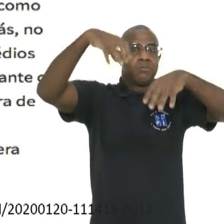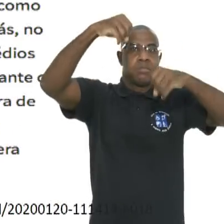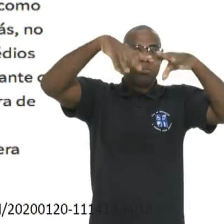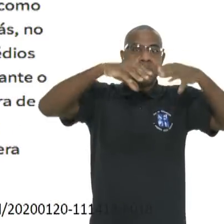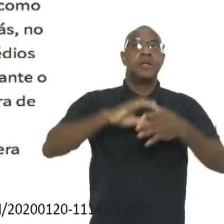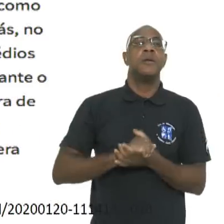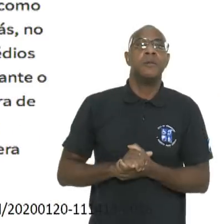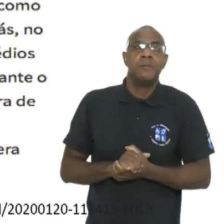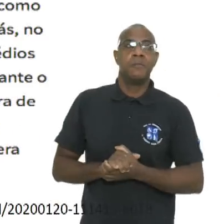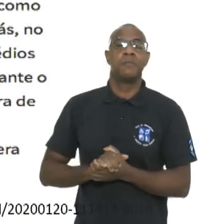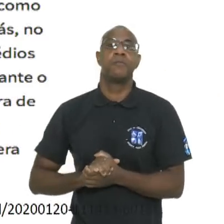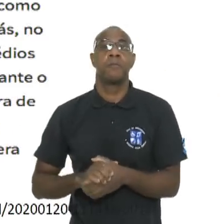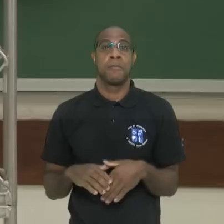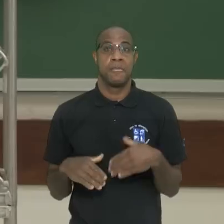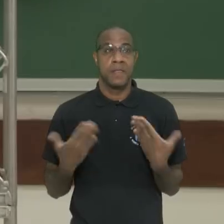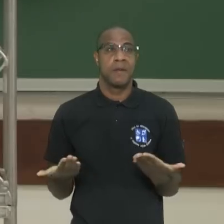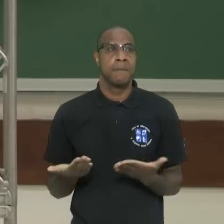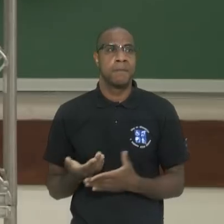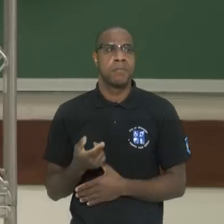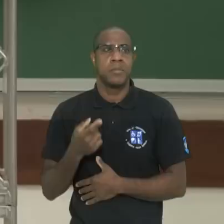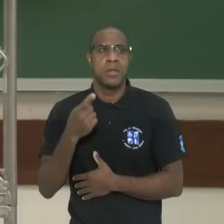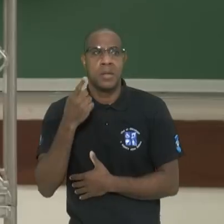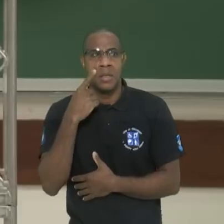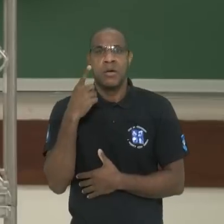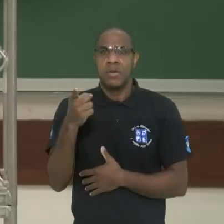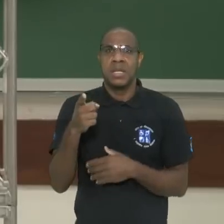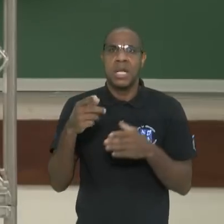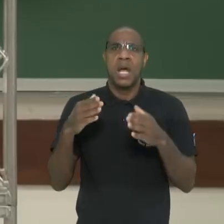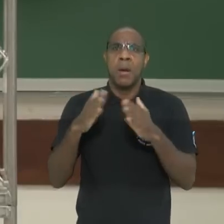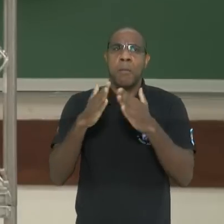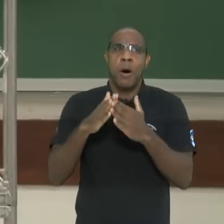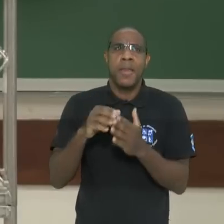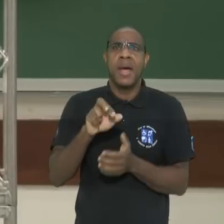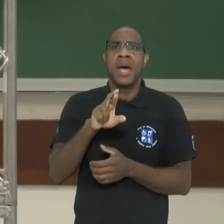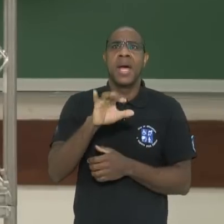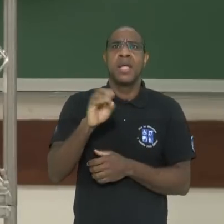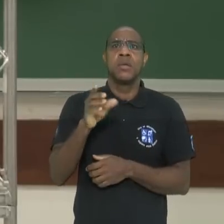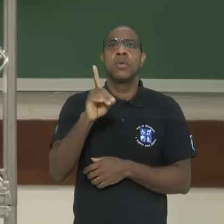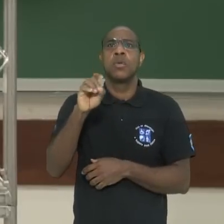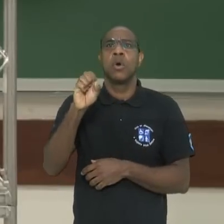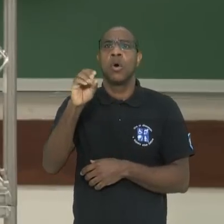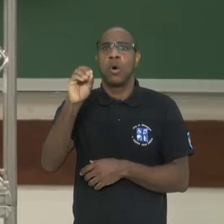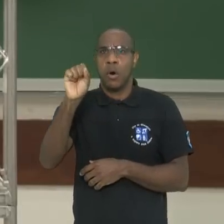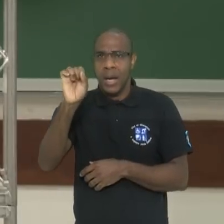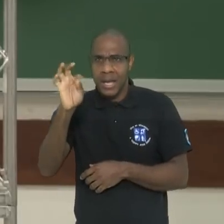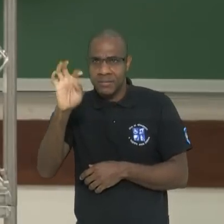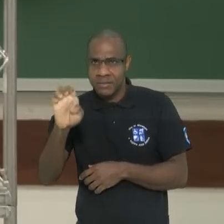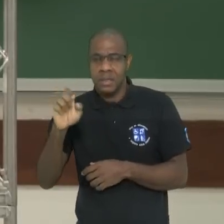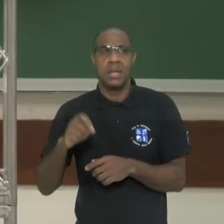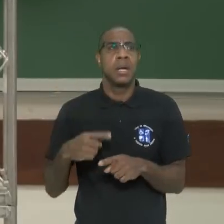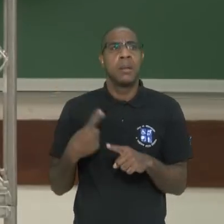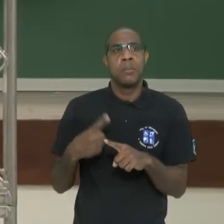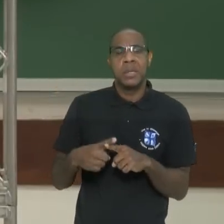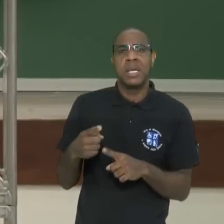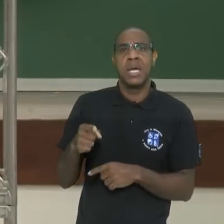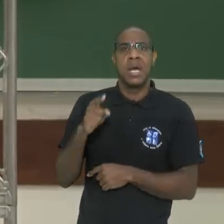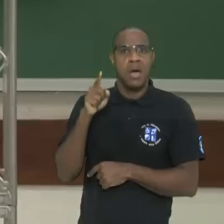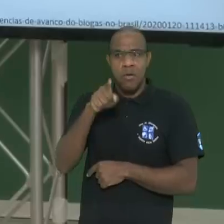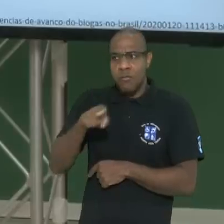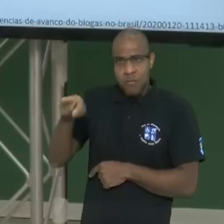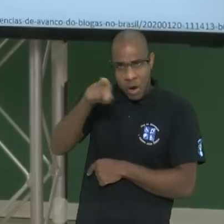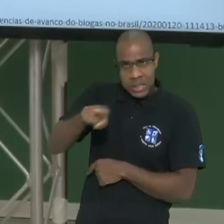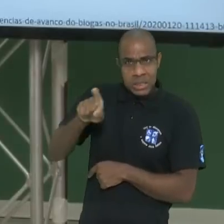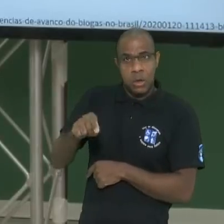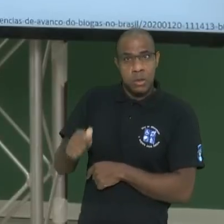aos suinocultores. Você mora em Entre Rios do Oeste? Então, um beijo para vocês, porque vocês são